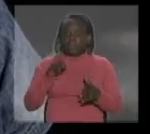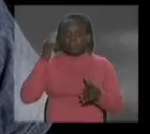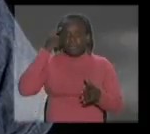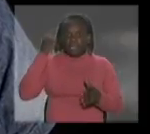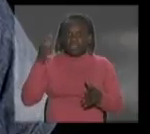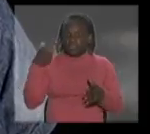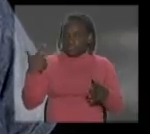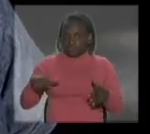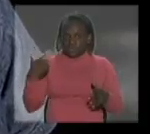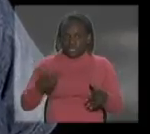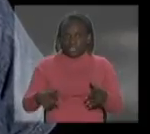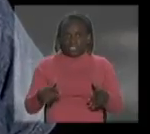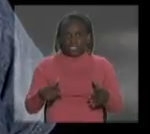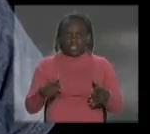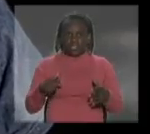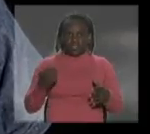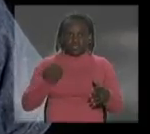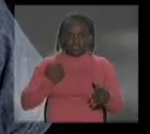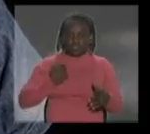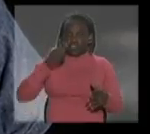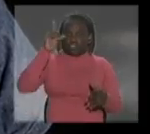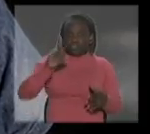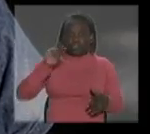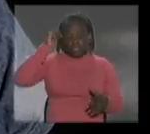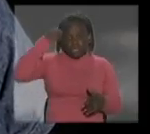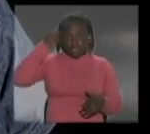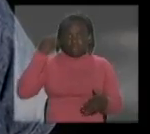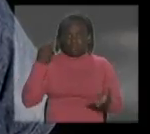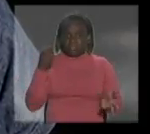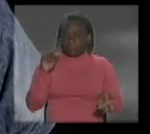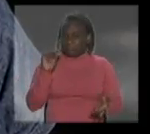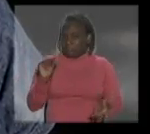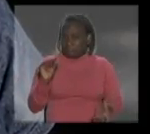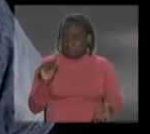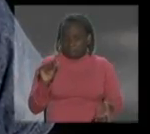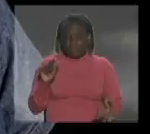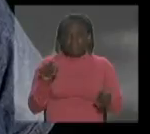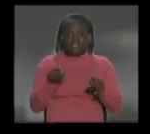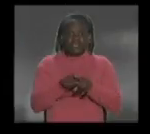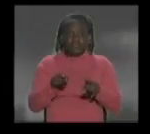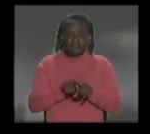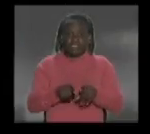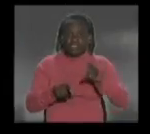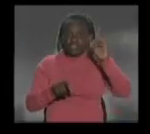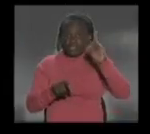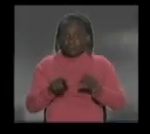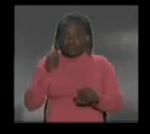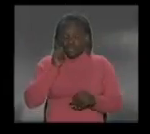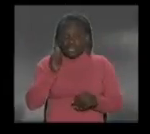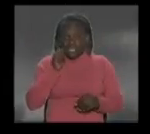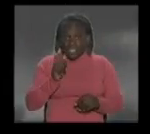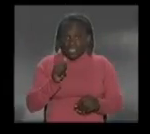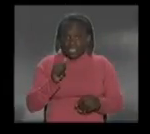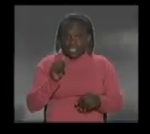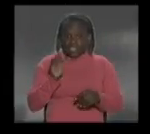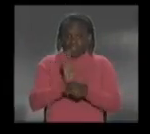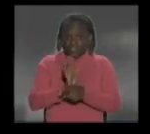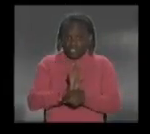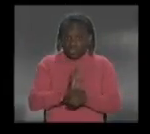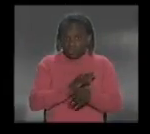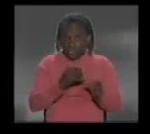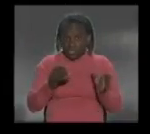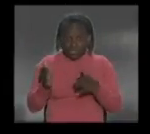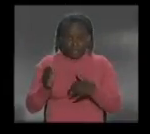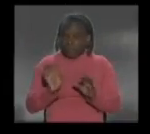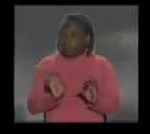existem, o número de diretores negros é mínimo e o número de diretoras no filme de